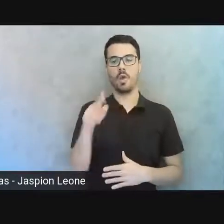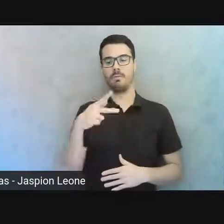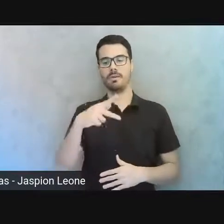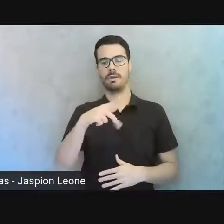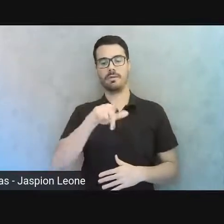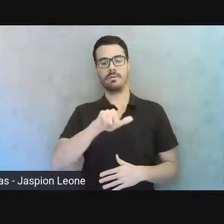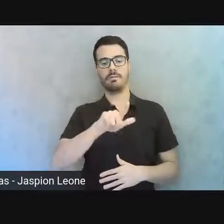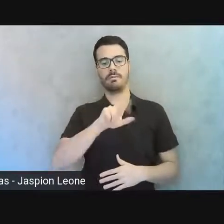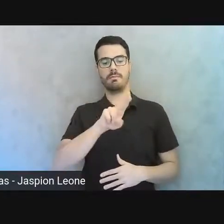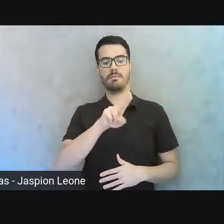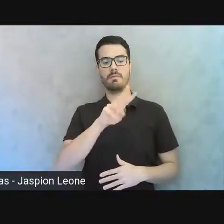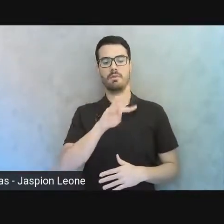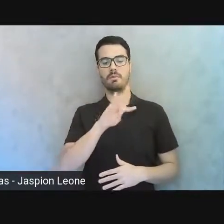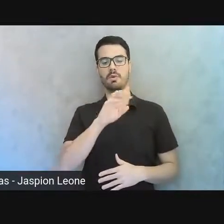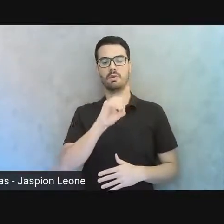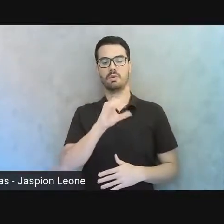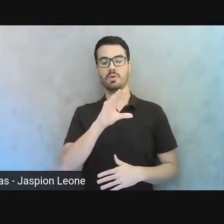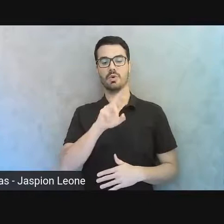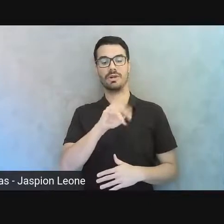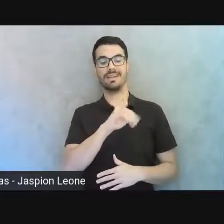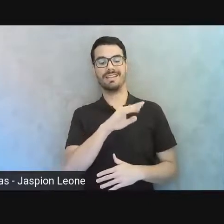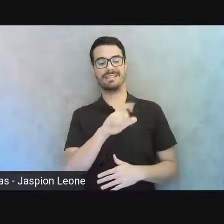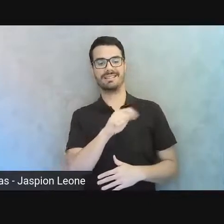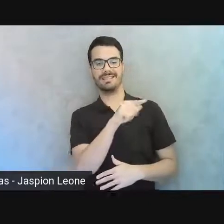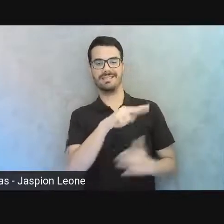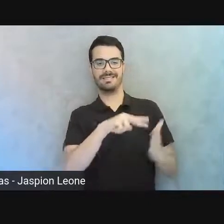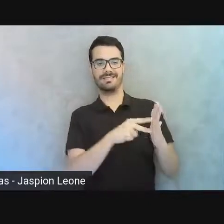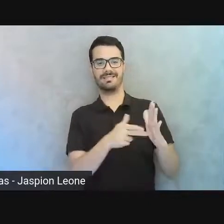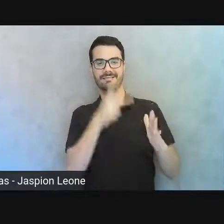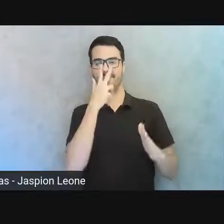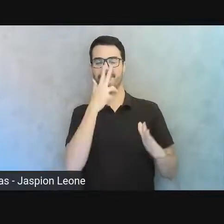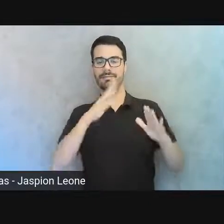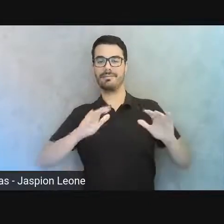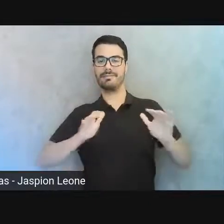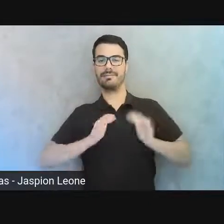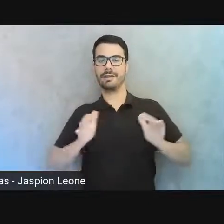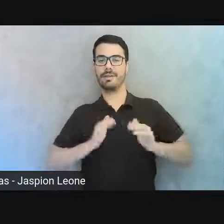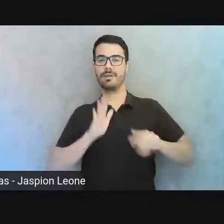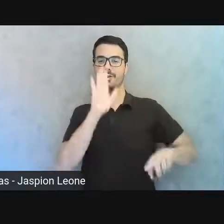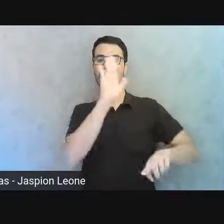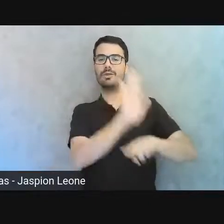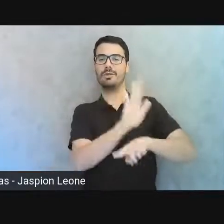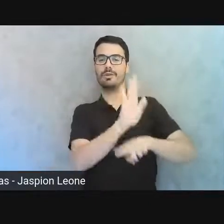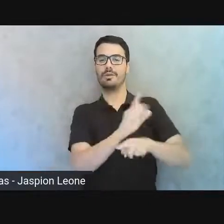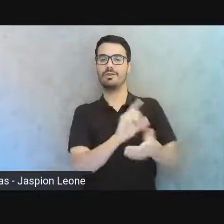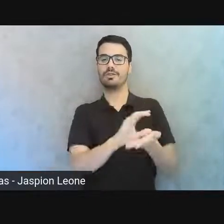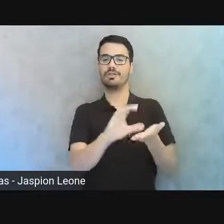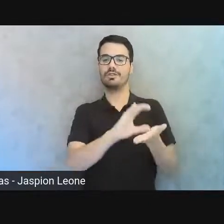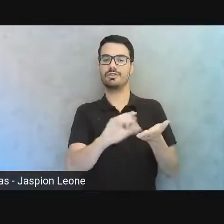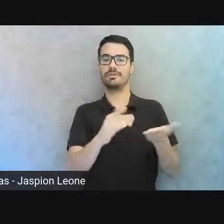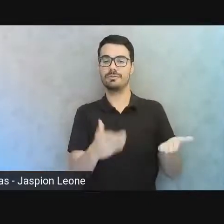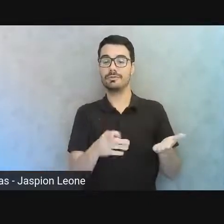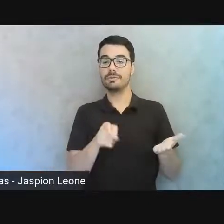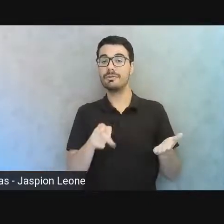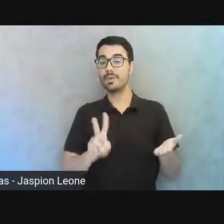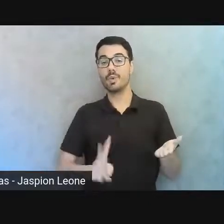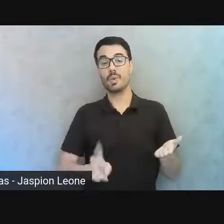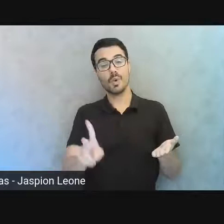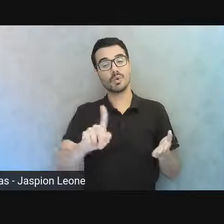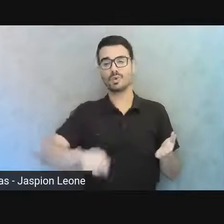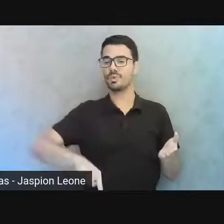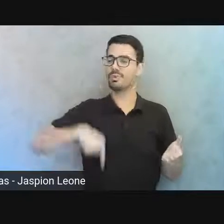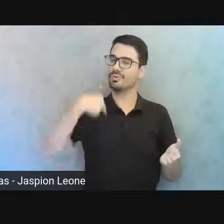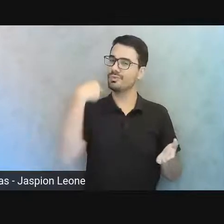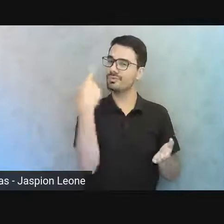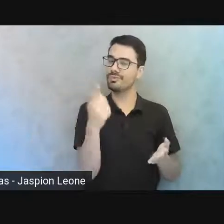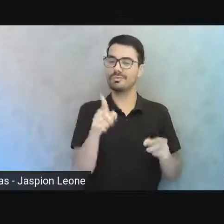Supremo, antes da decisão dele de proibir doações de empresa, a gente continuou tendo uma plutocracia depois, né, porque a